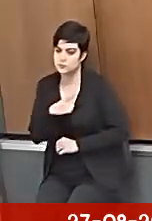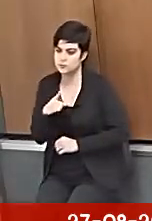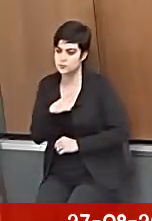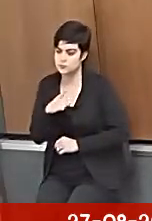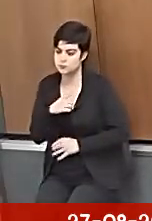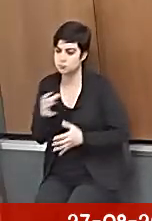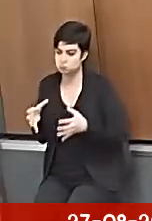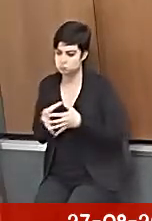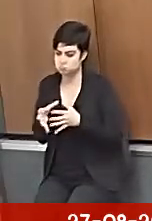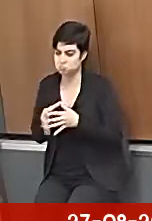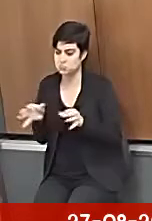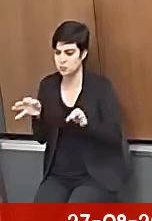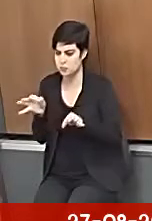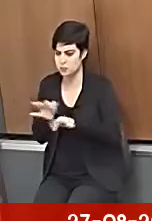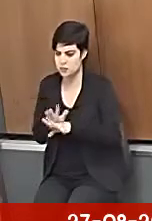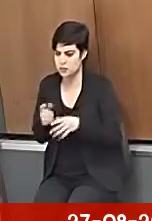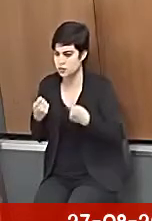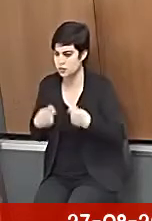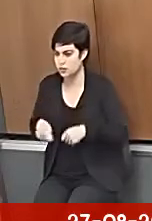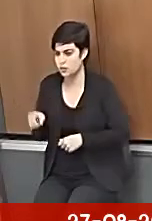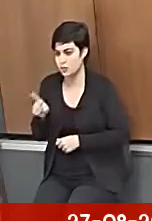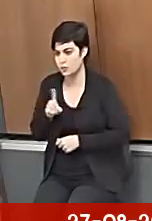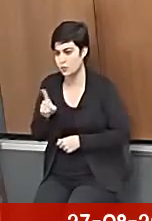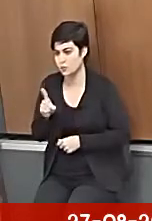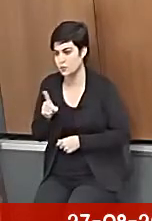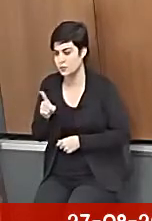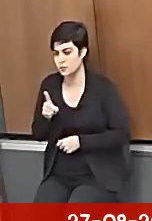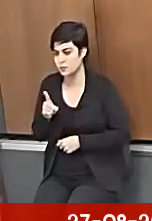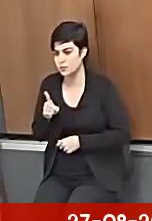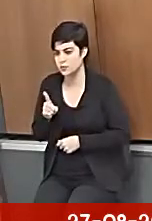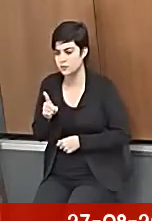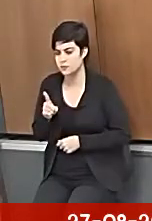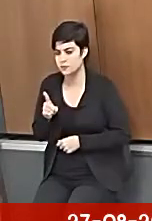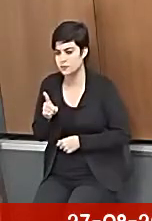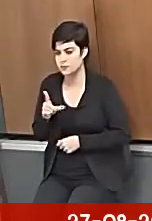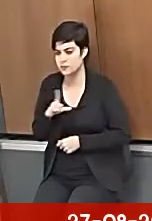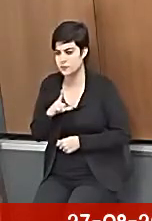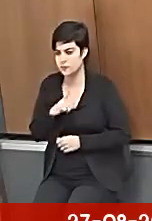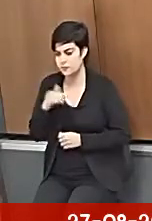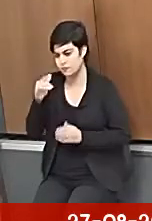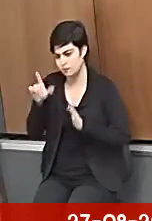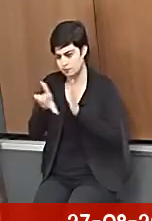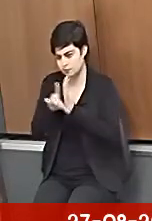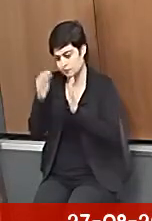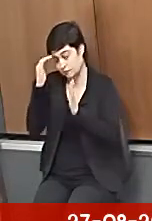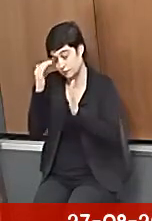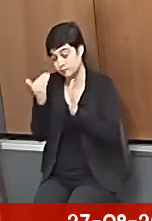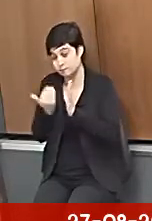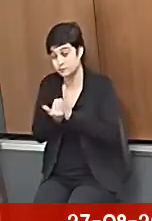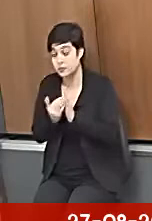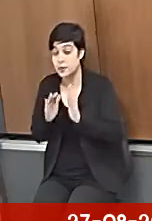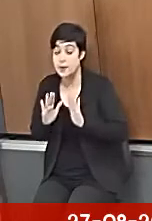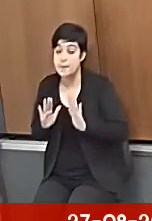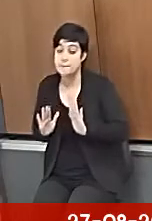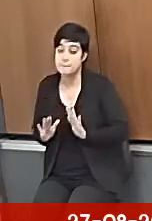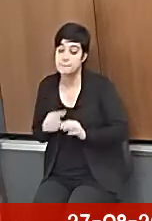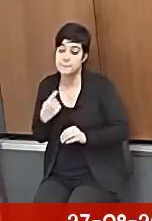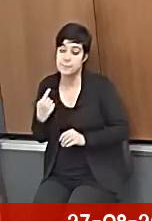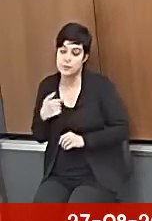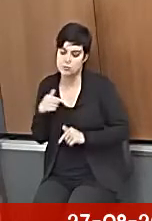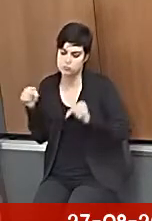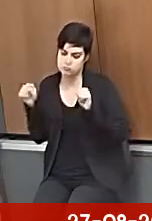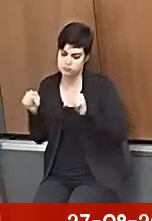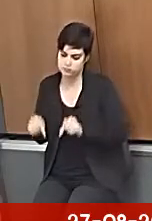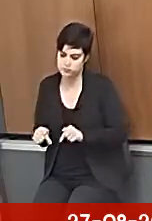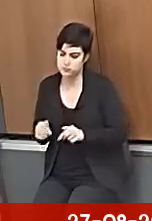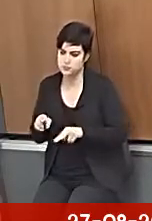completo acho que não precisa que precisa de efetividade no cumprimento das leis eu vim solidariedade este ano o